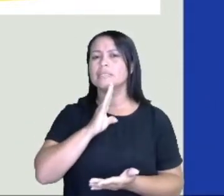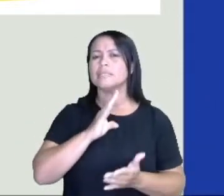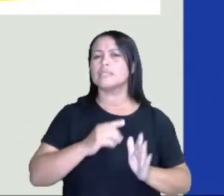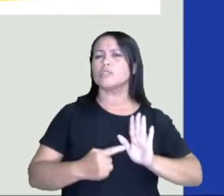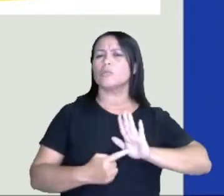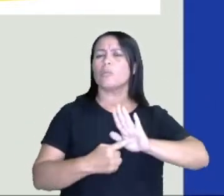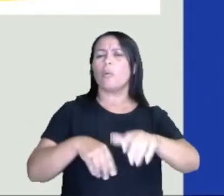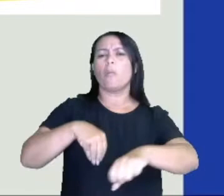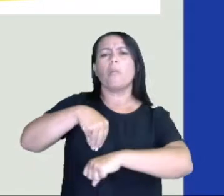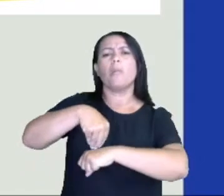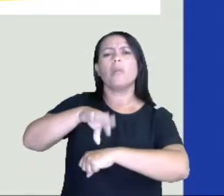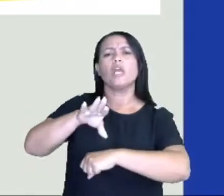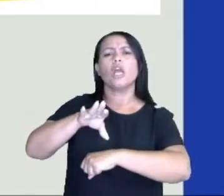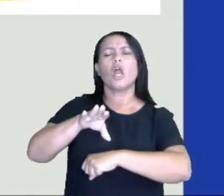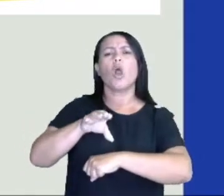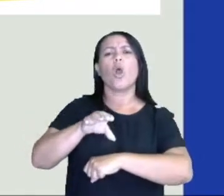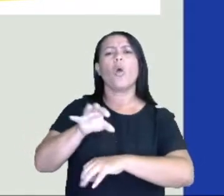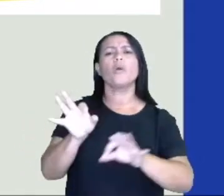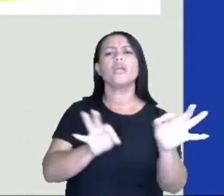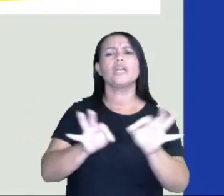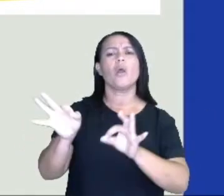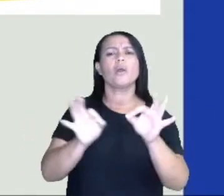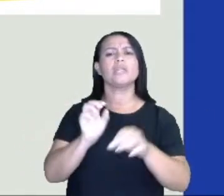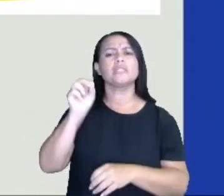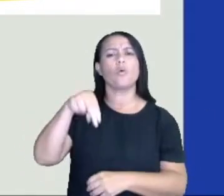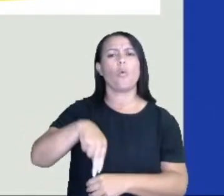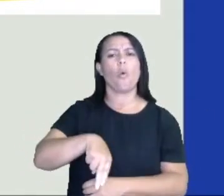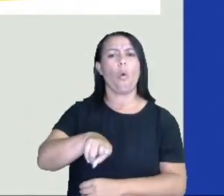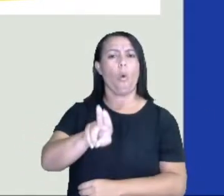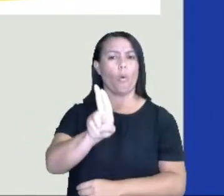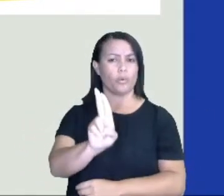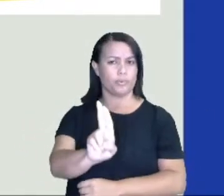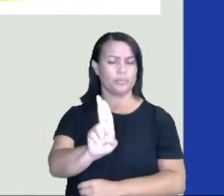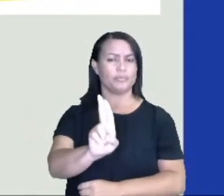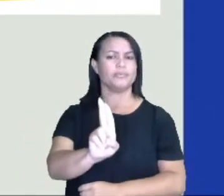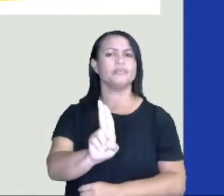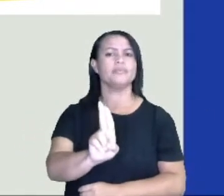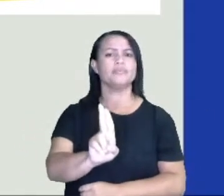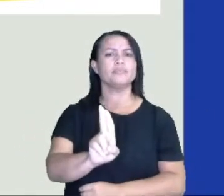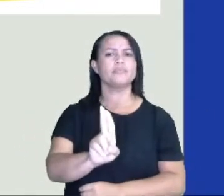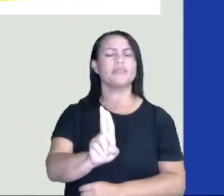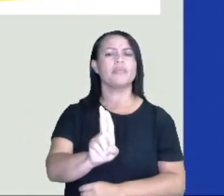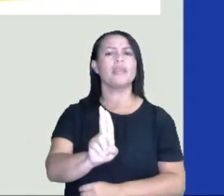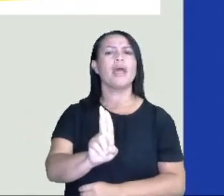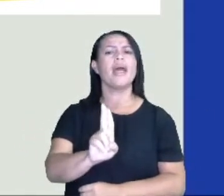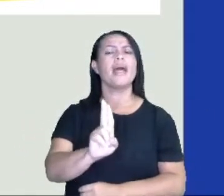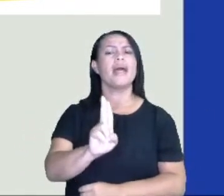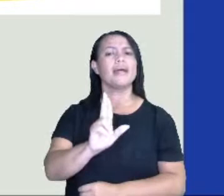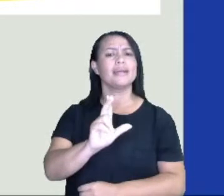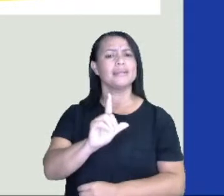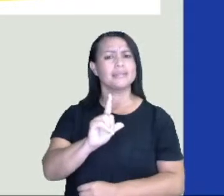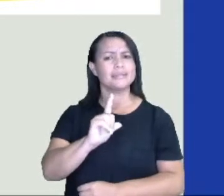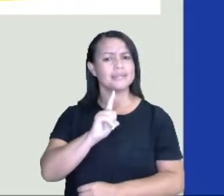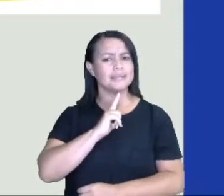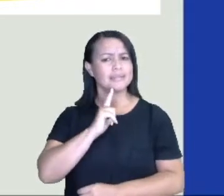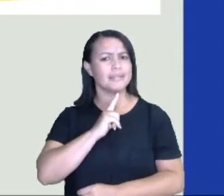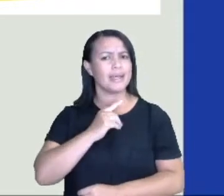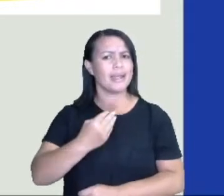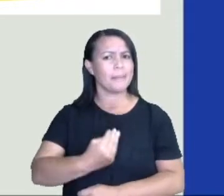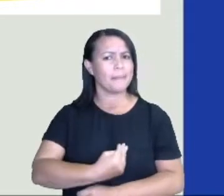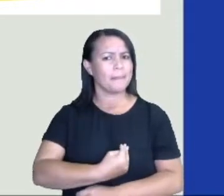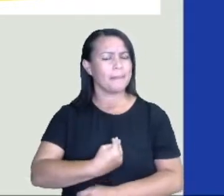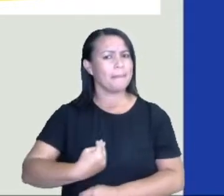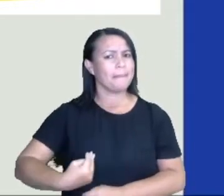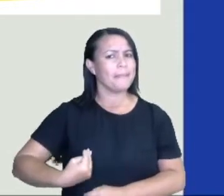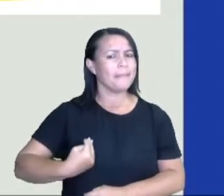publicou que a Organização das Nações Unidas, ONU, estará presente no próximo Congresso